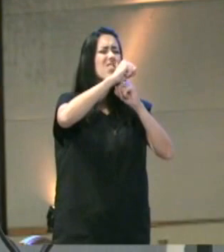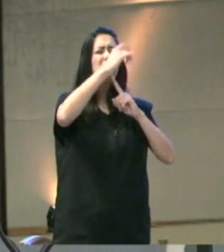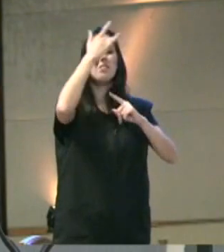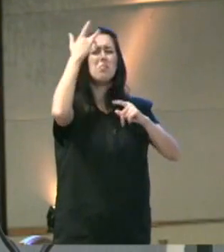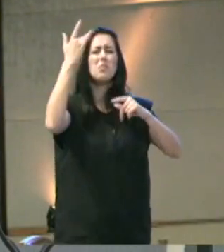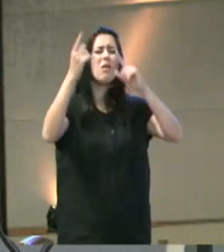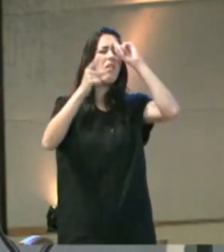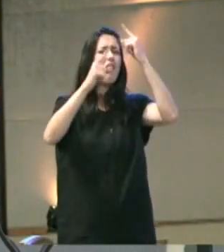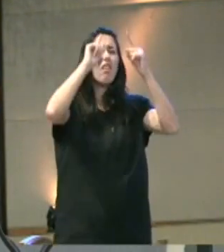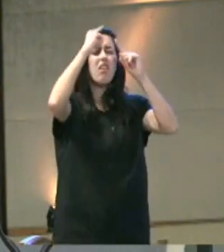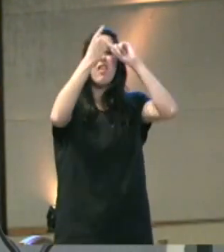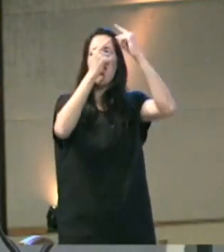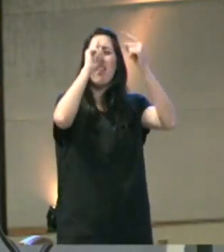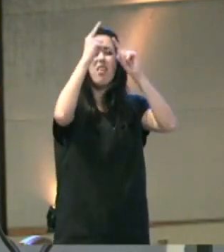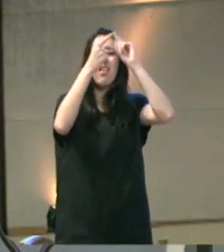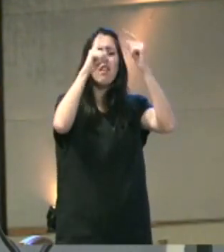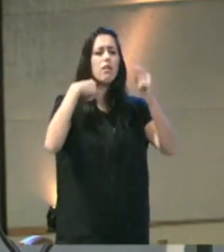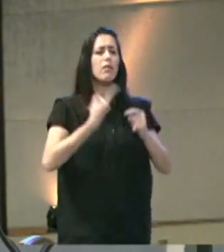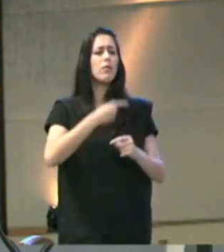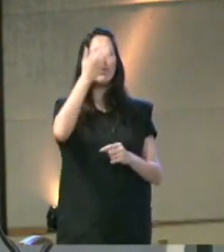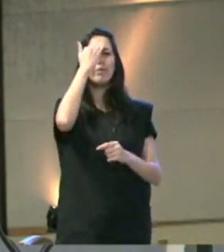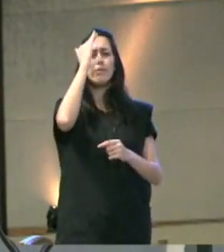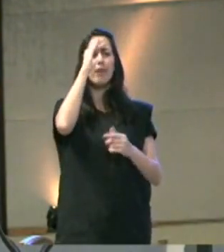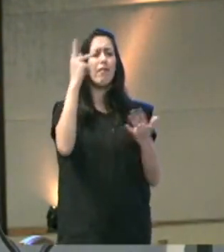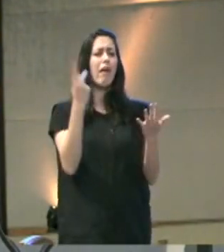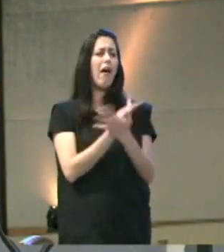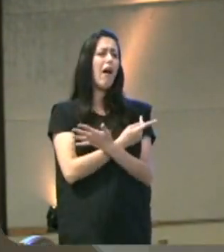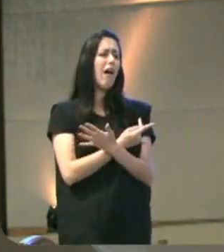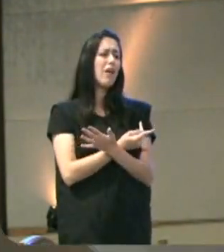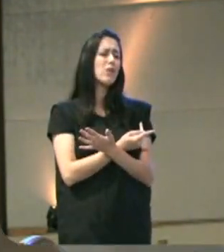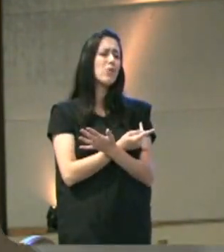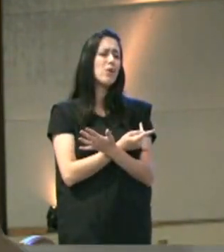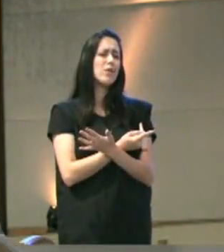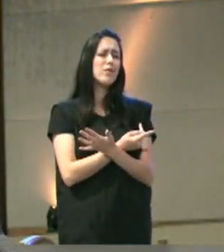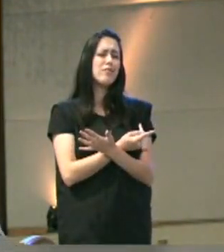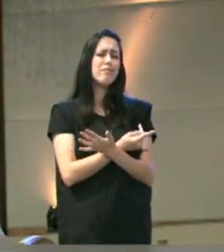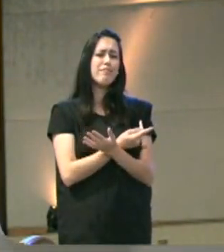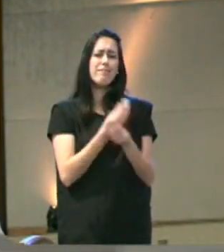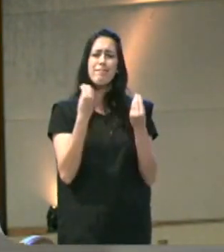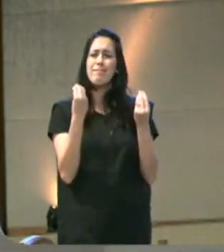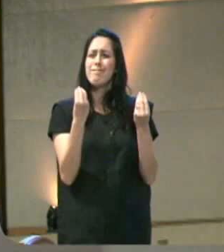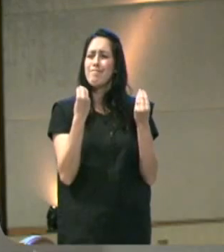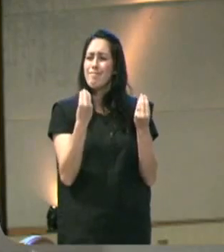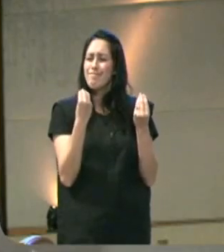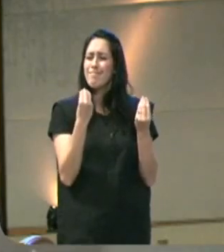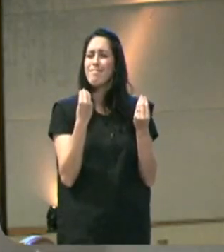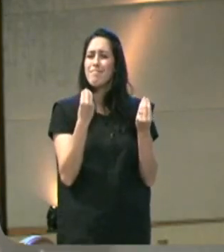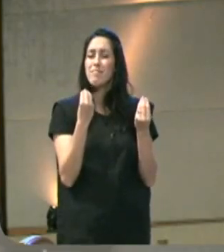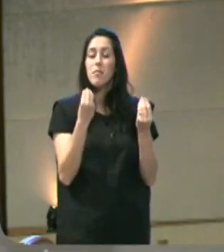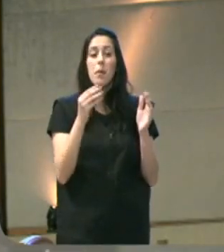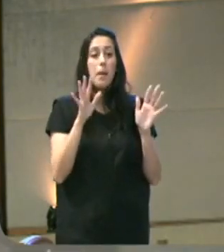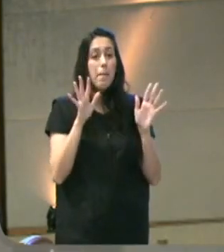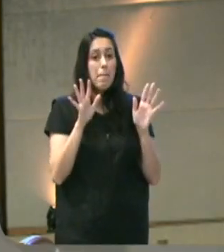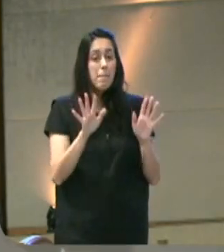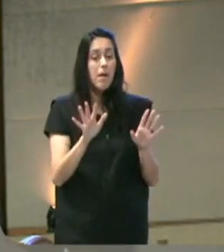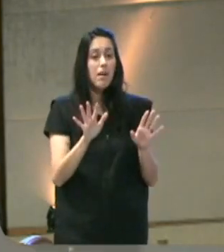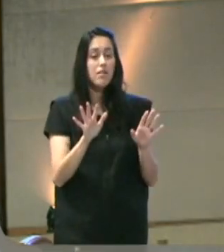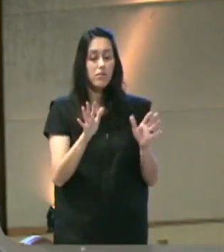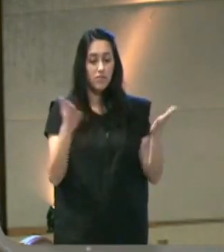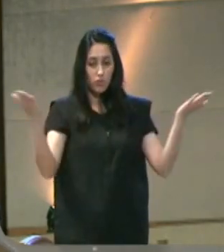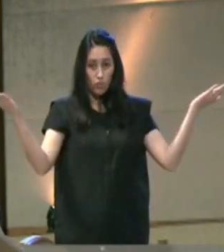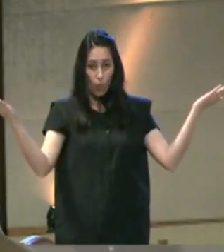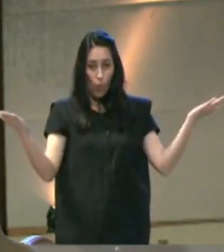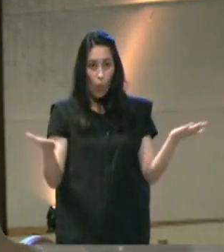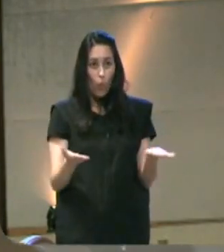nos impedem de discernir o caminho. Mas sabe o que é tremendo? É que